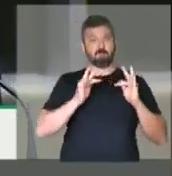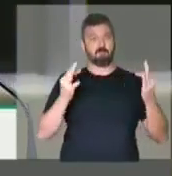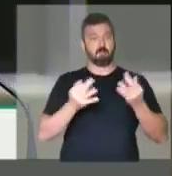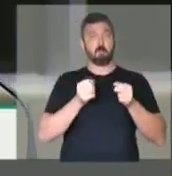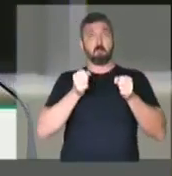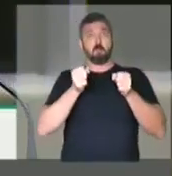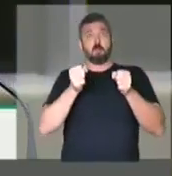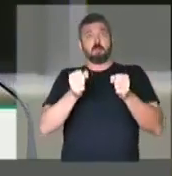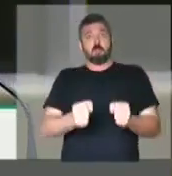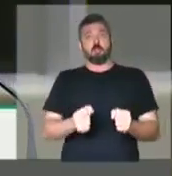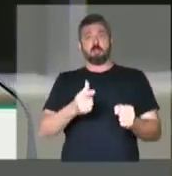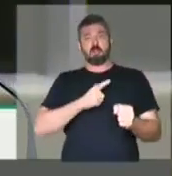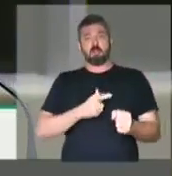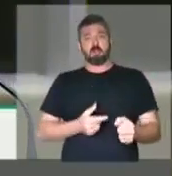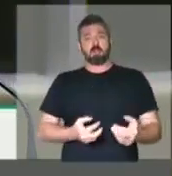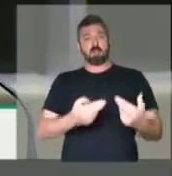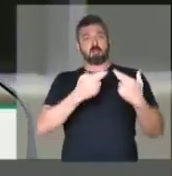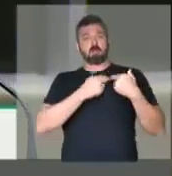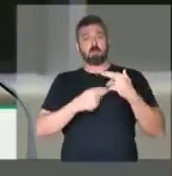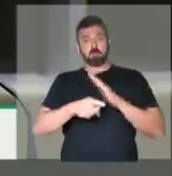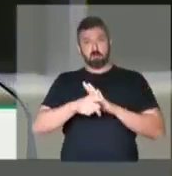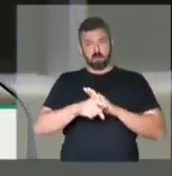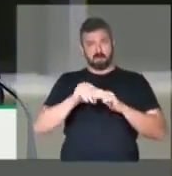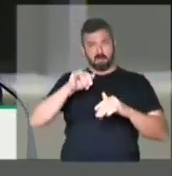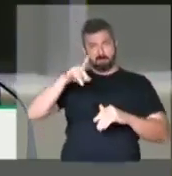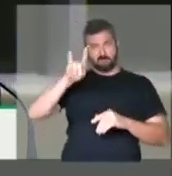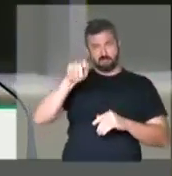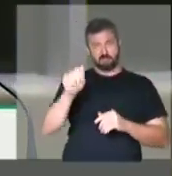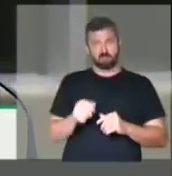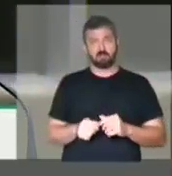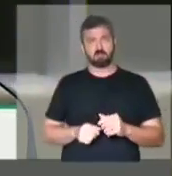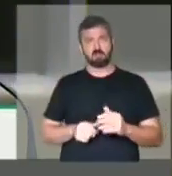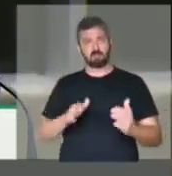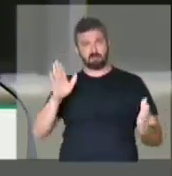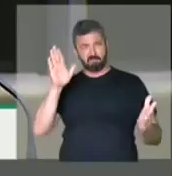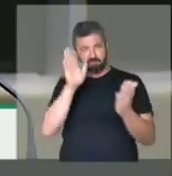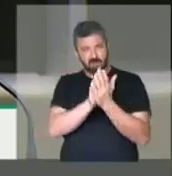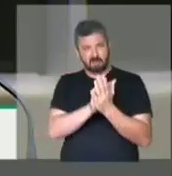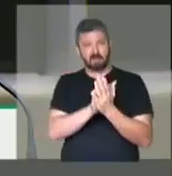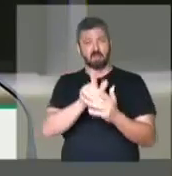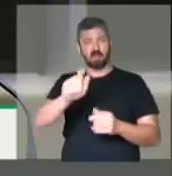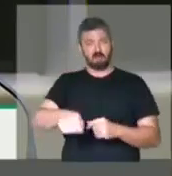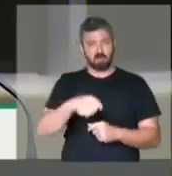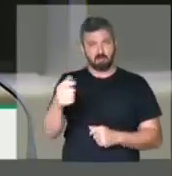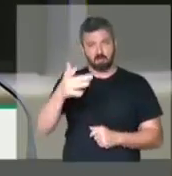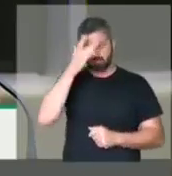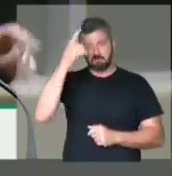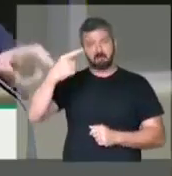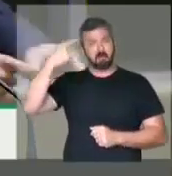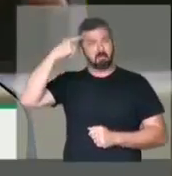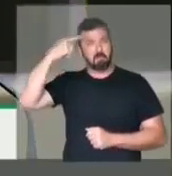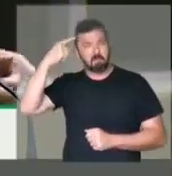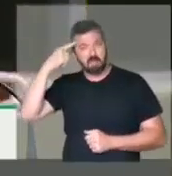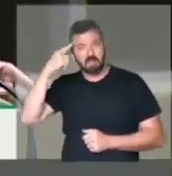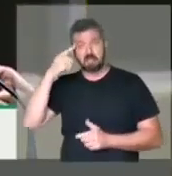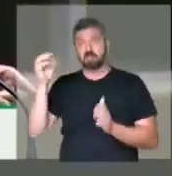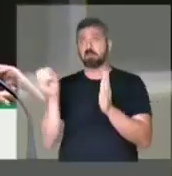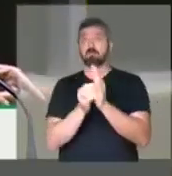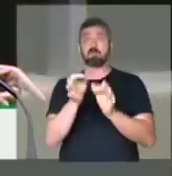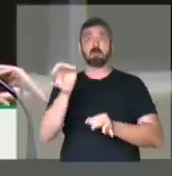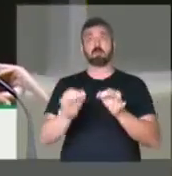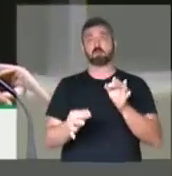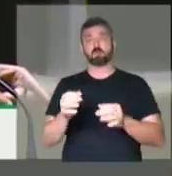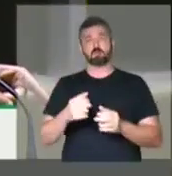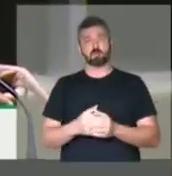famílias poderosas que detêm o poder da mídia, de enfrentar aqueles que acham que é injusto